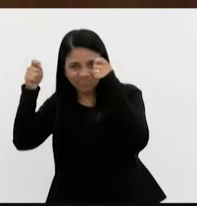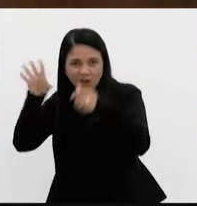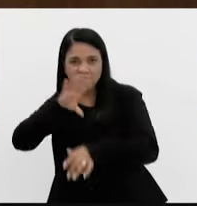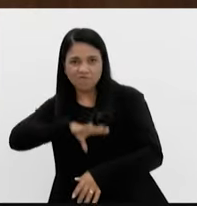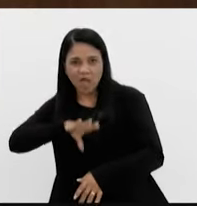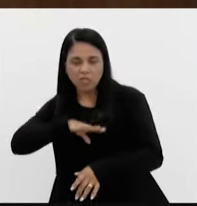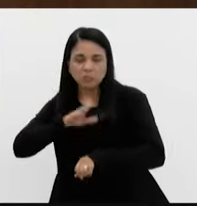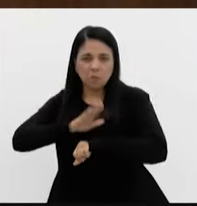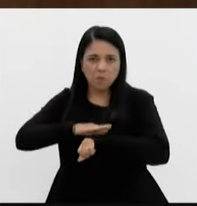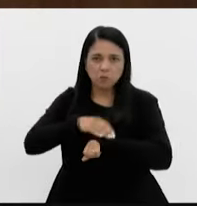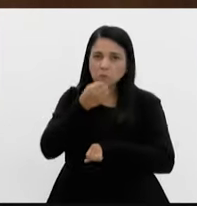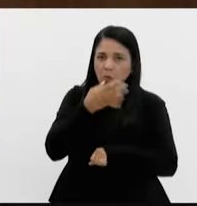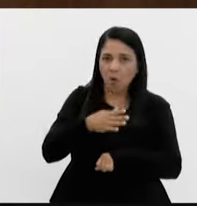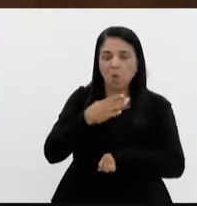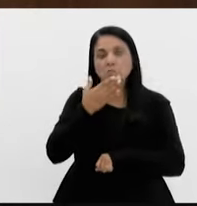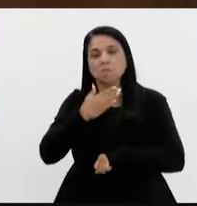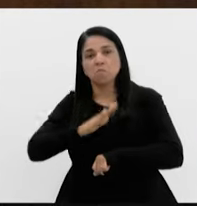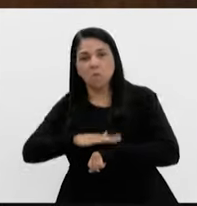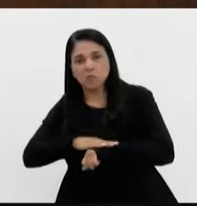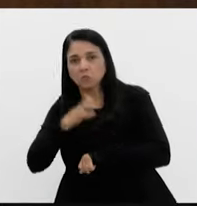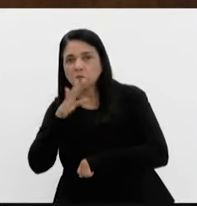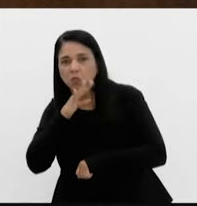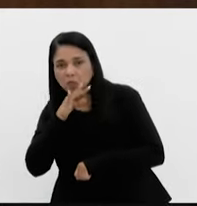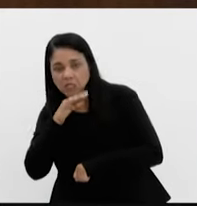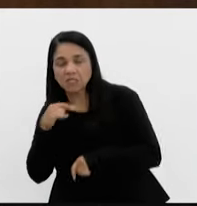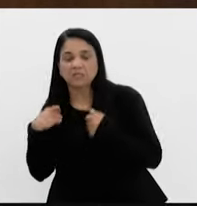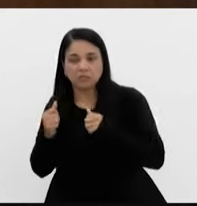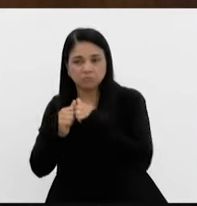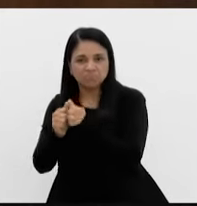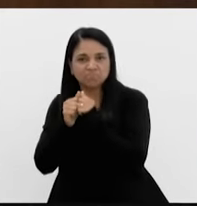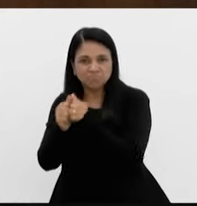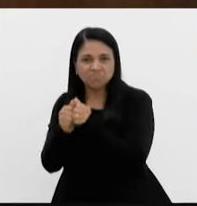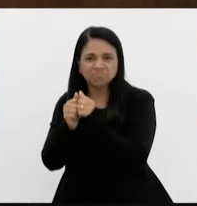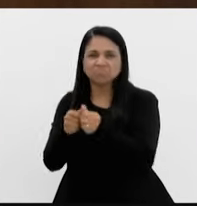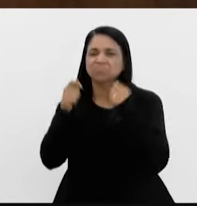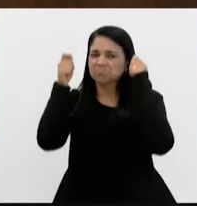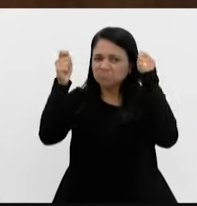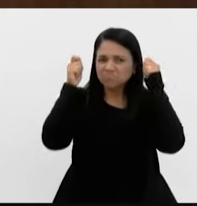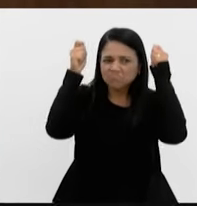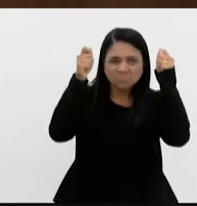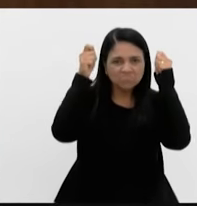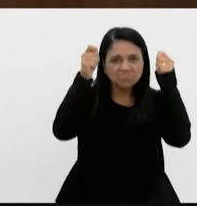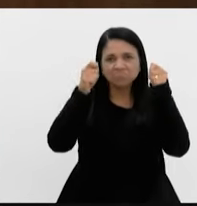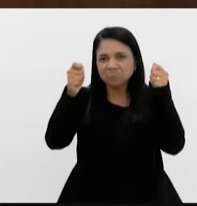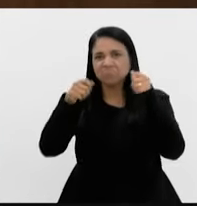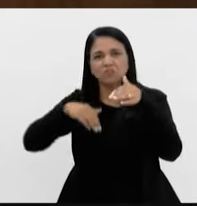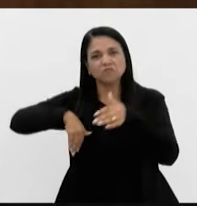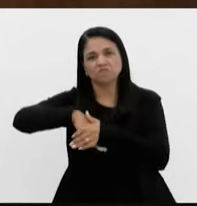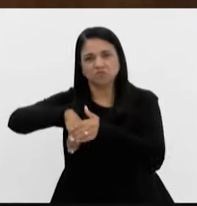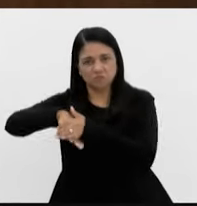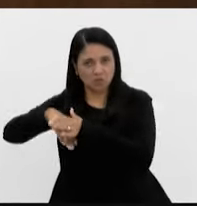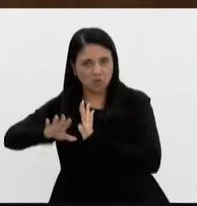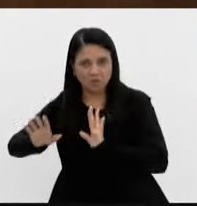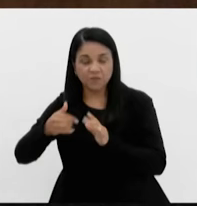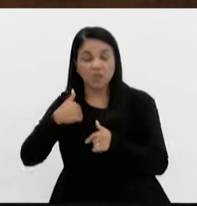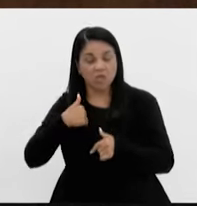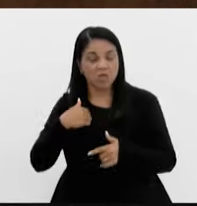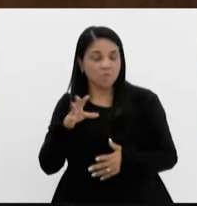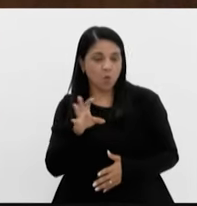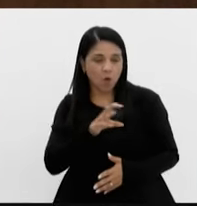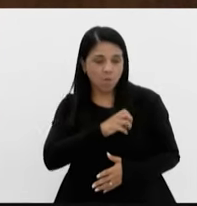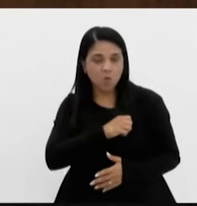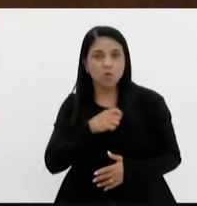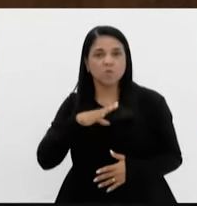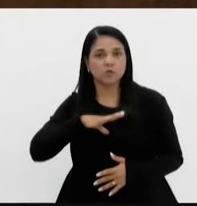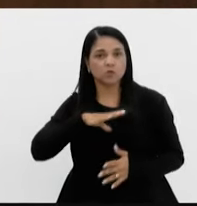Vasco da Gama a instrução Vasco da Gama tá acima de qualquer momento futebolístico Então esse projeto nasceu no meu coração pelo amor que eu tenho ao clube do